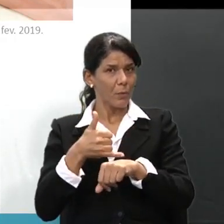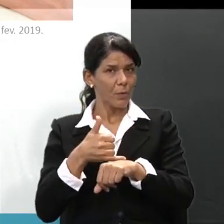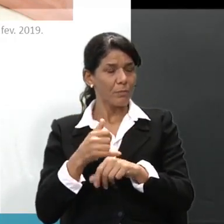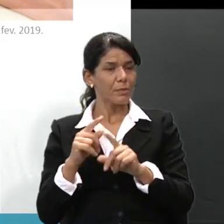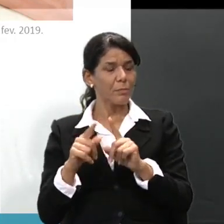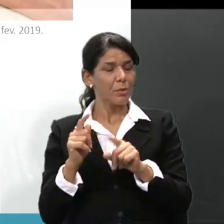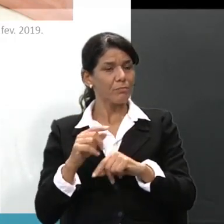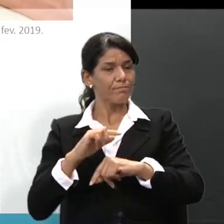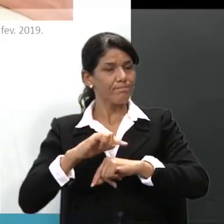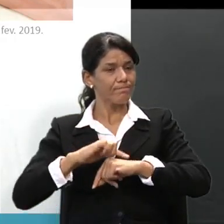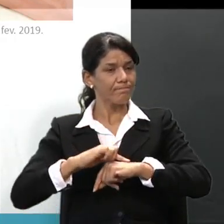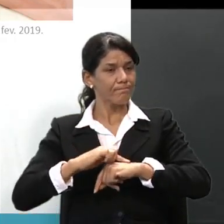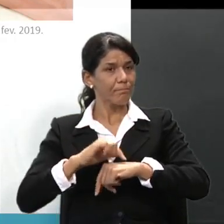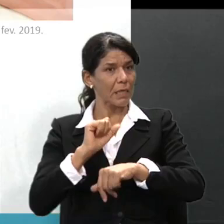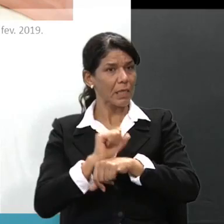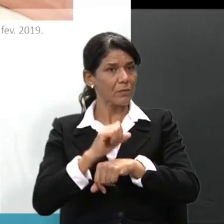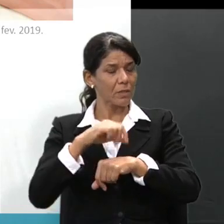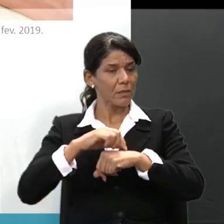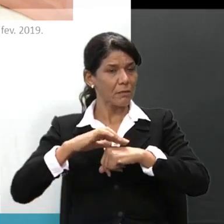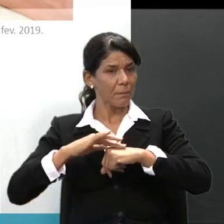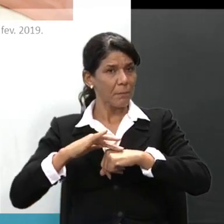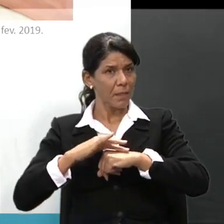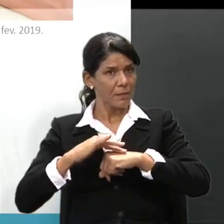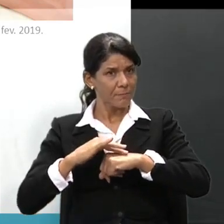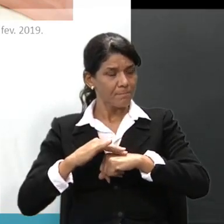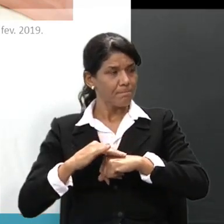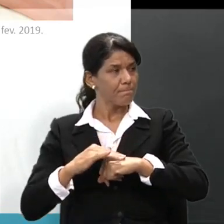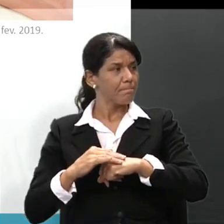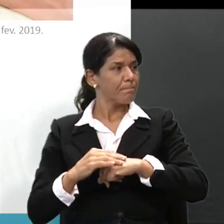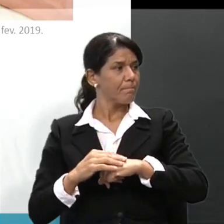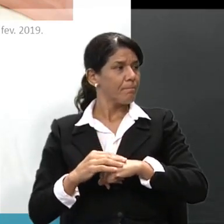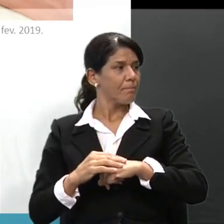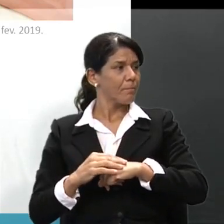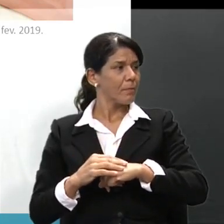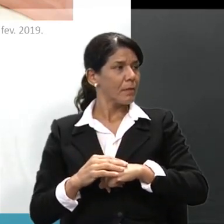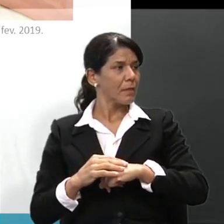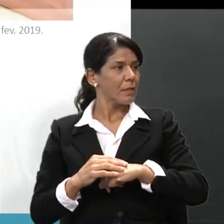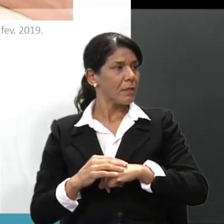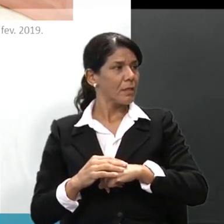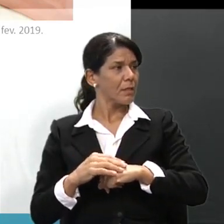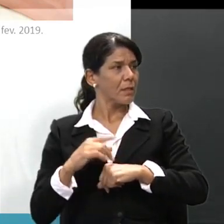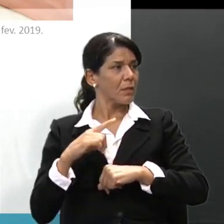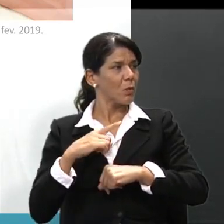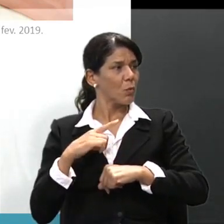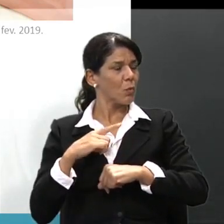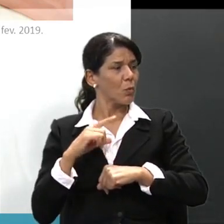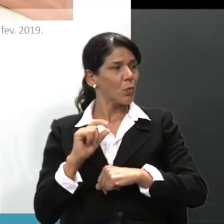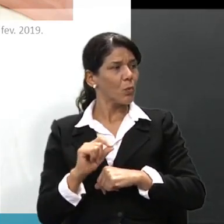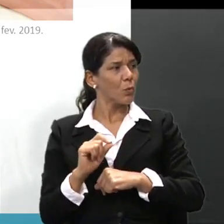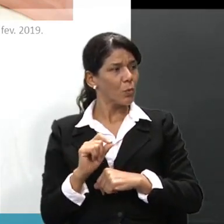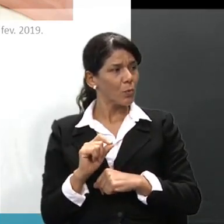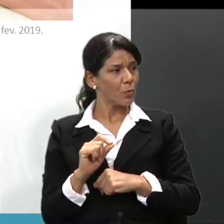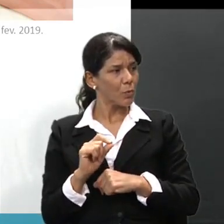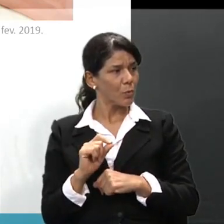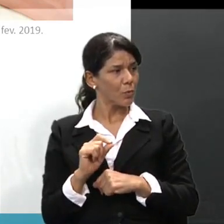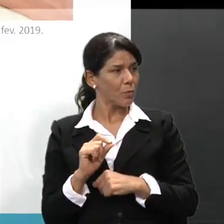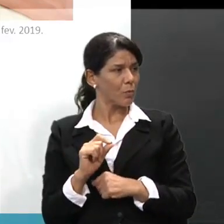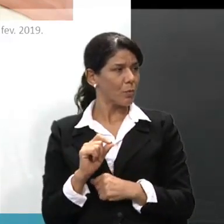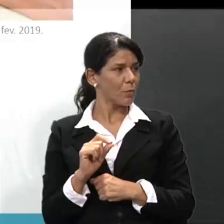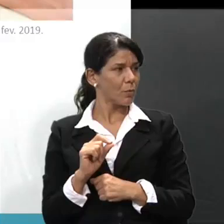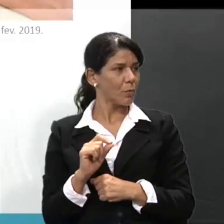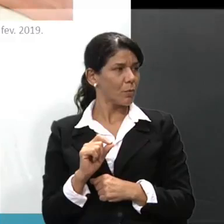permanecer fixado na pele do paciente temporariamente. Enquanto que o